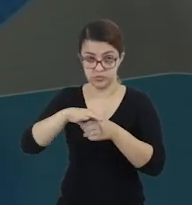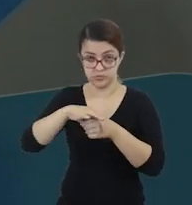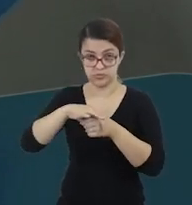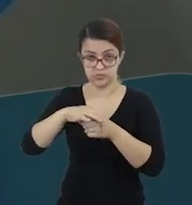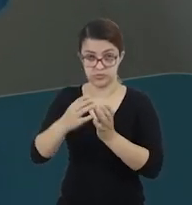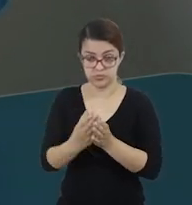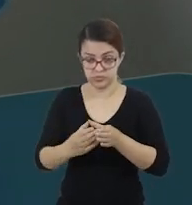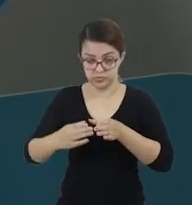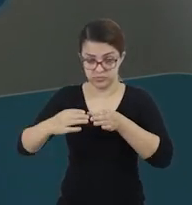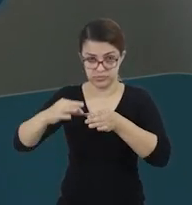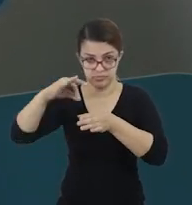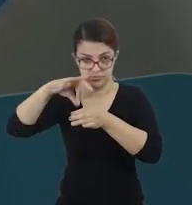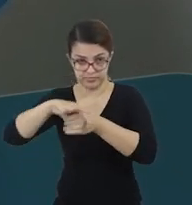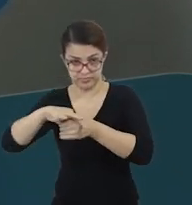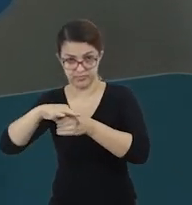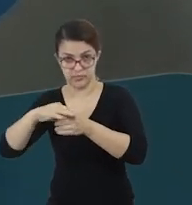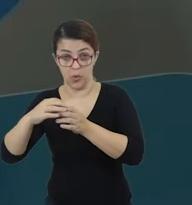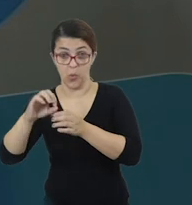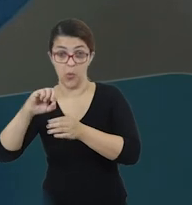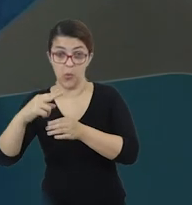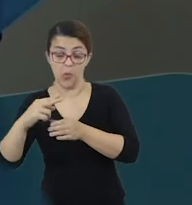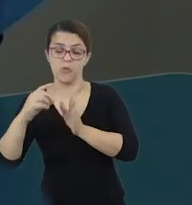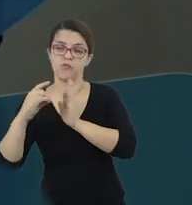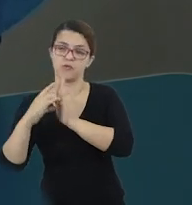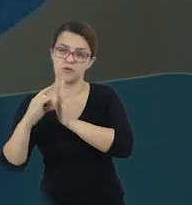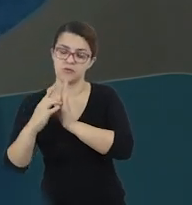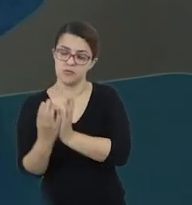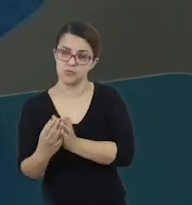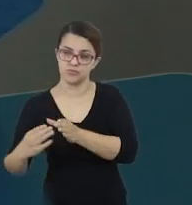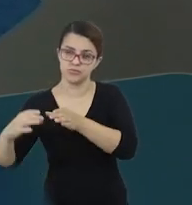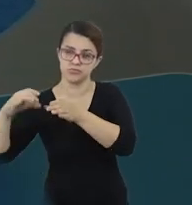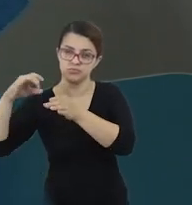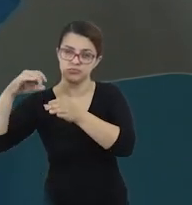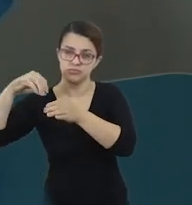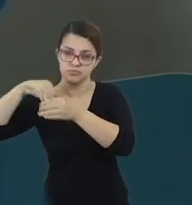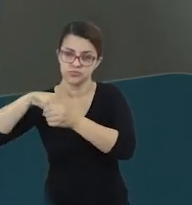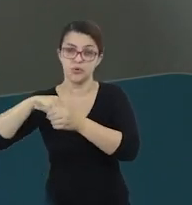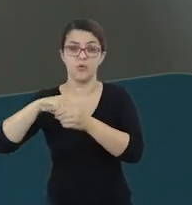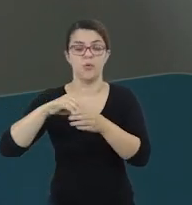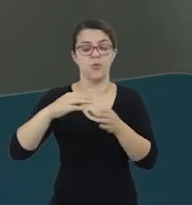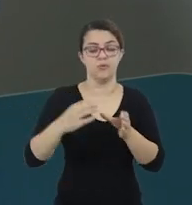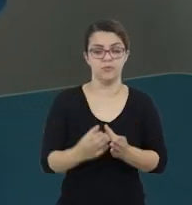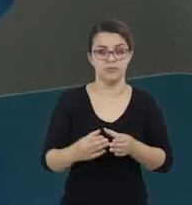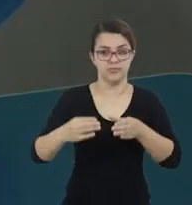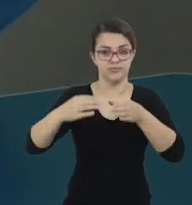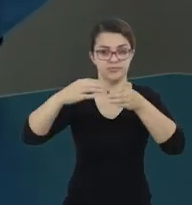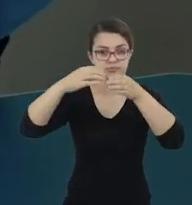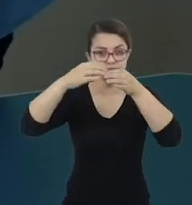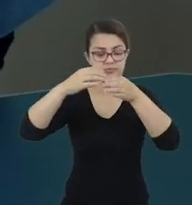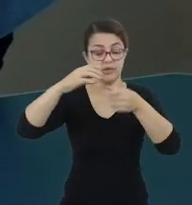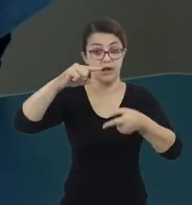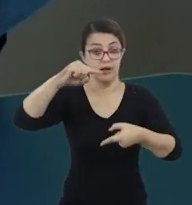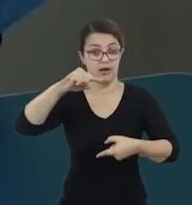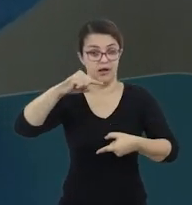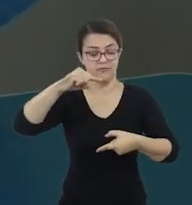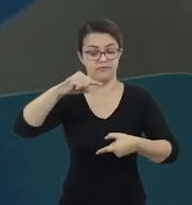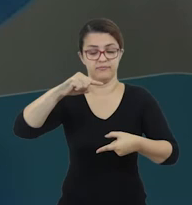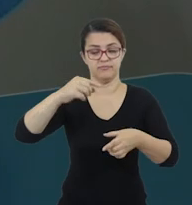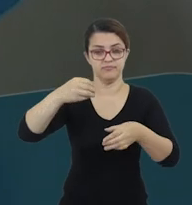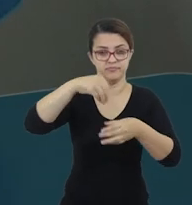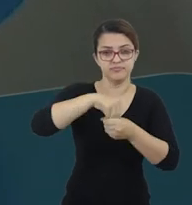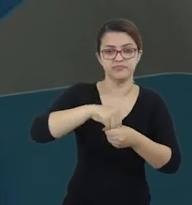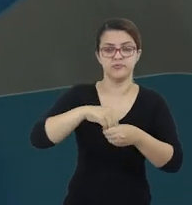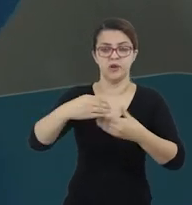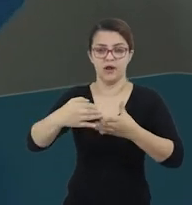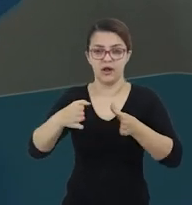em potes ou caixas de vidro tipo aquário, ou recipientes plásticos e transparentes como garrafa PET, onde são